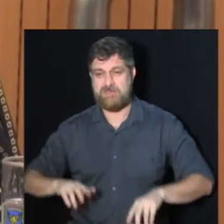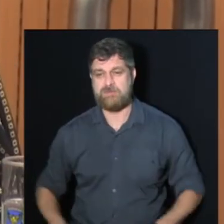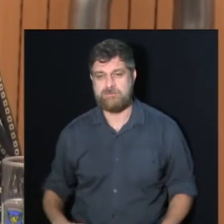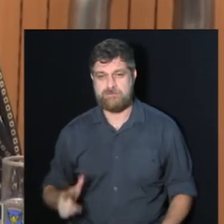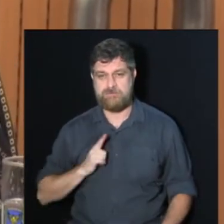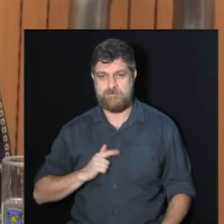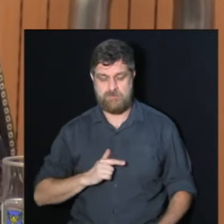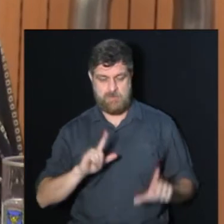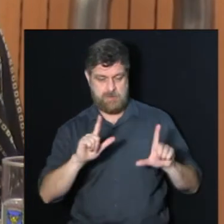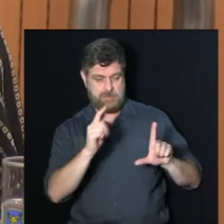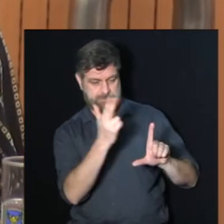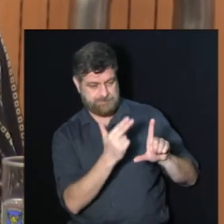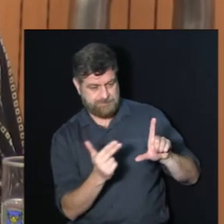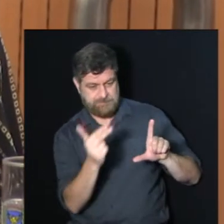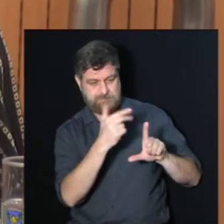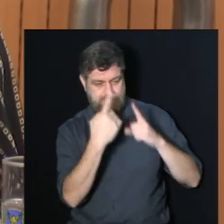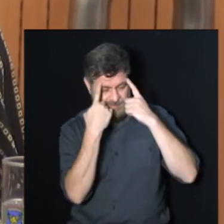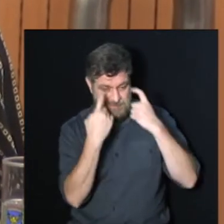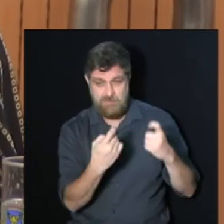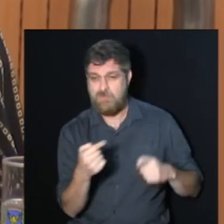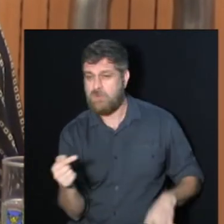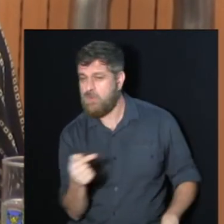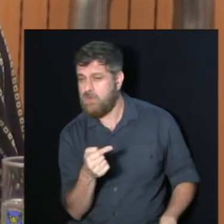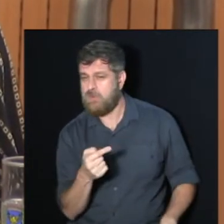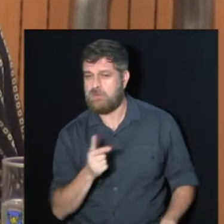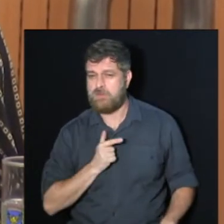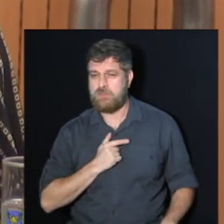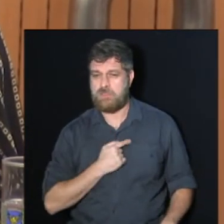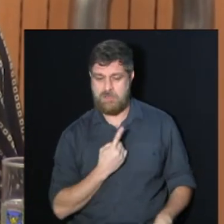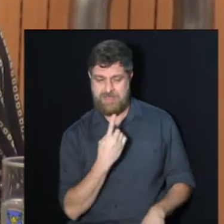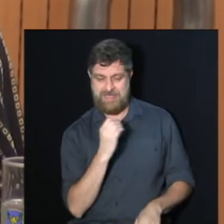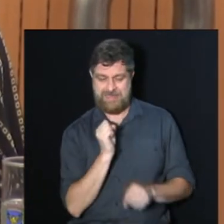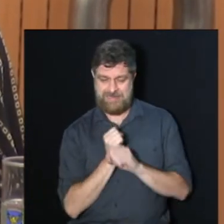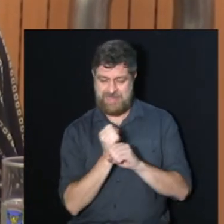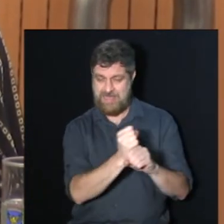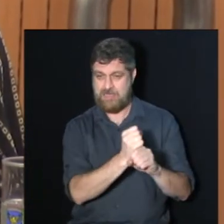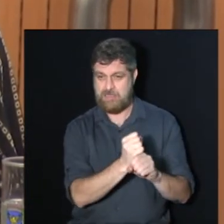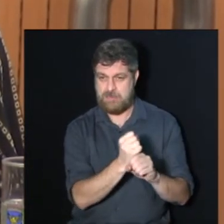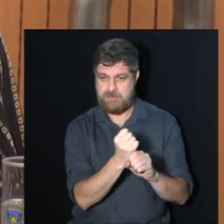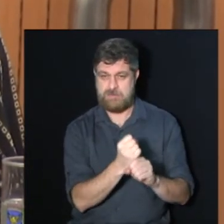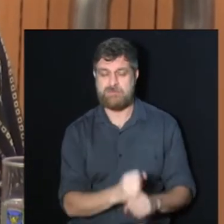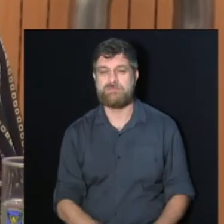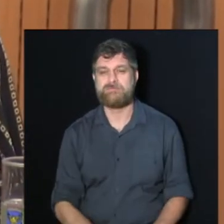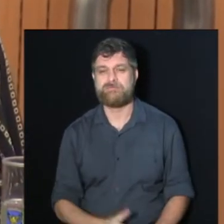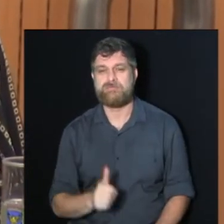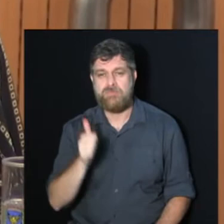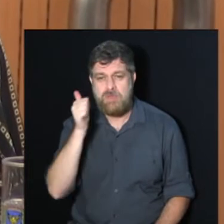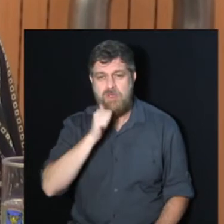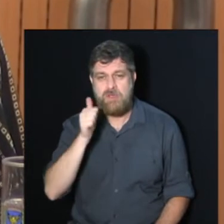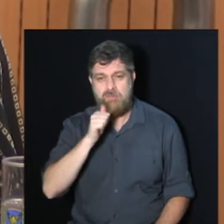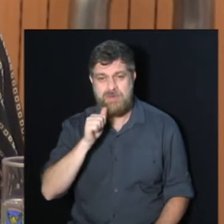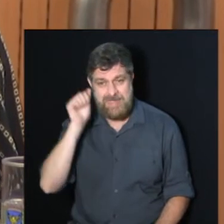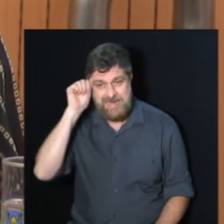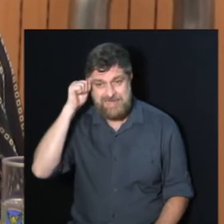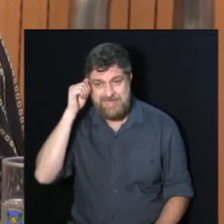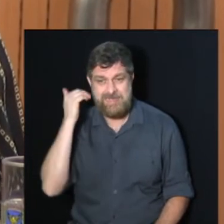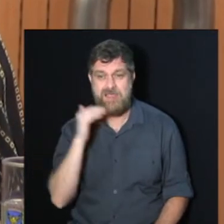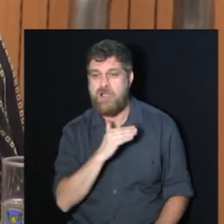da violência fala que, num período de 10 anos, aumentou a quantidade de mulheres negras